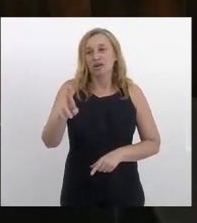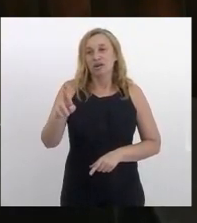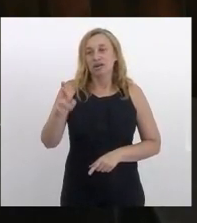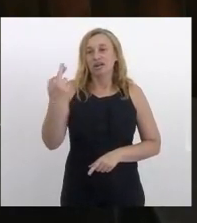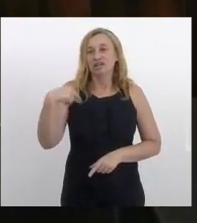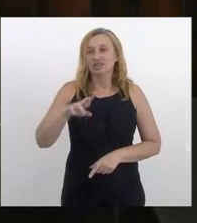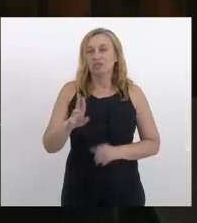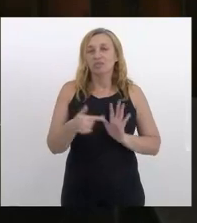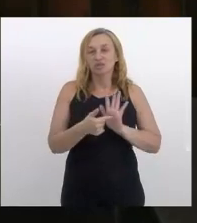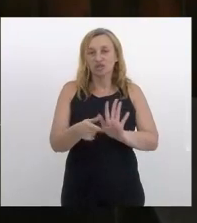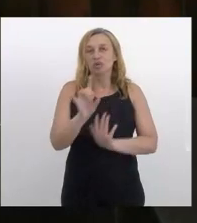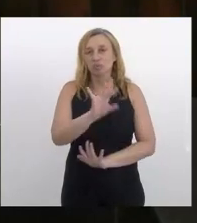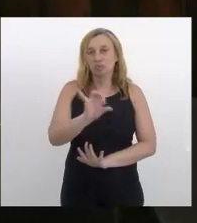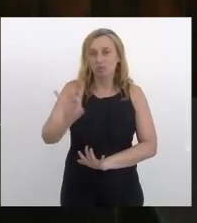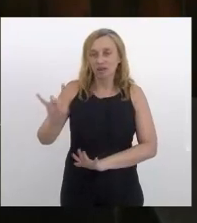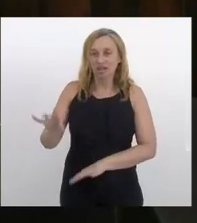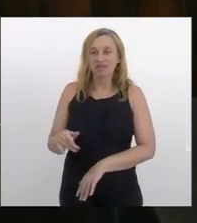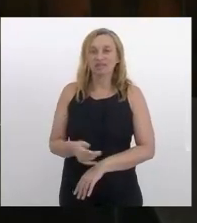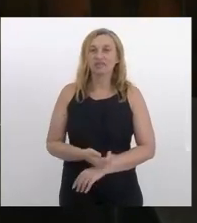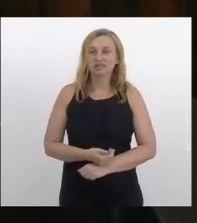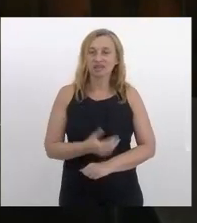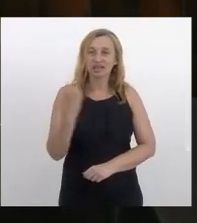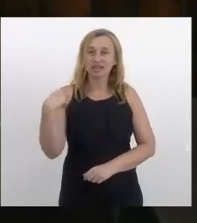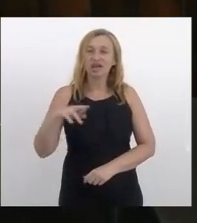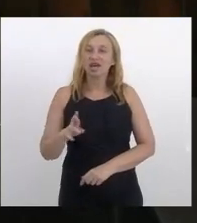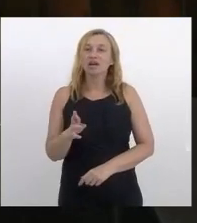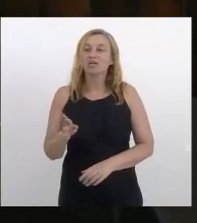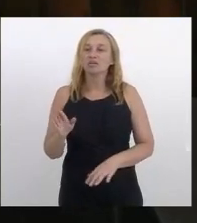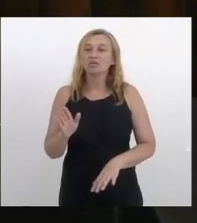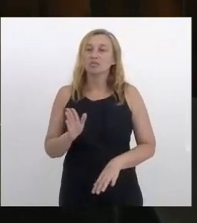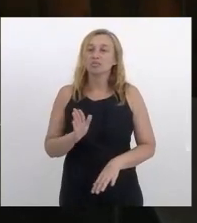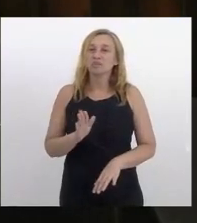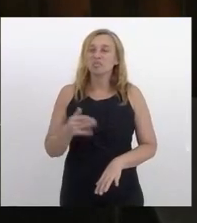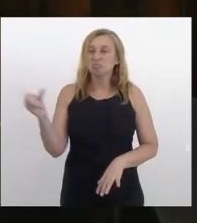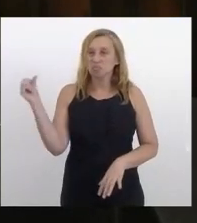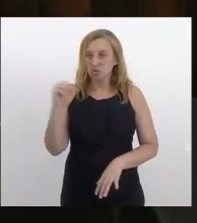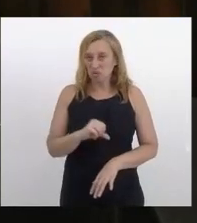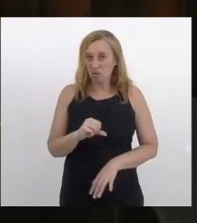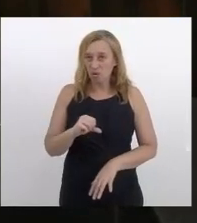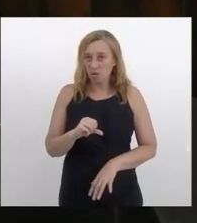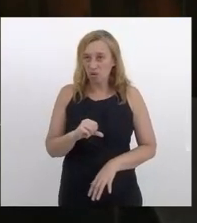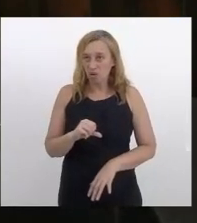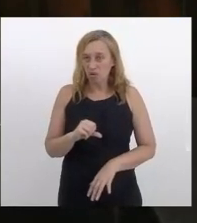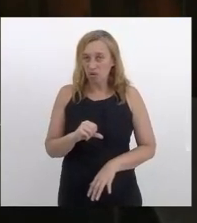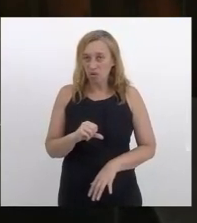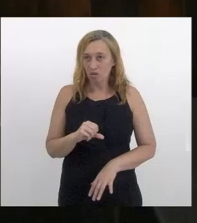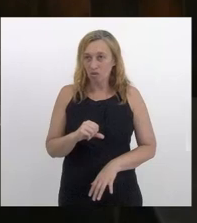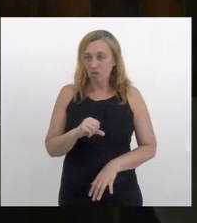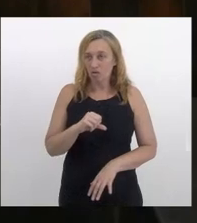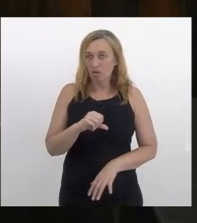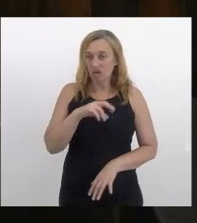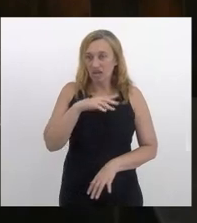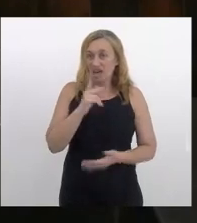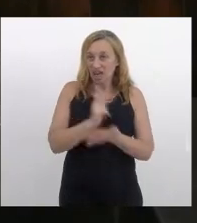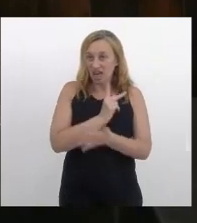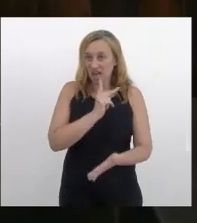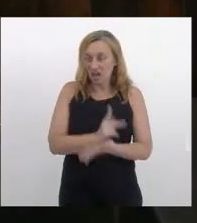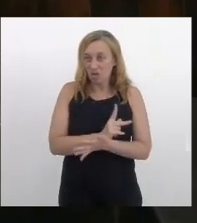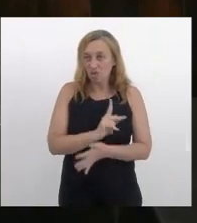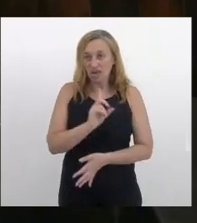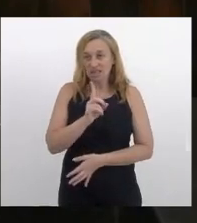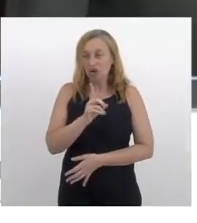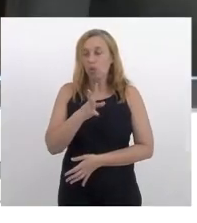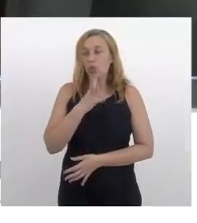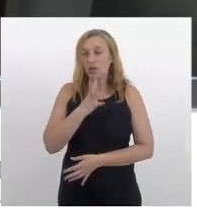religião. Porque a pior ignorância é por ignorar. E, infelizmente, os